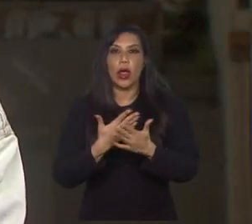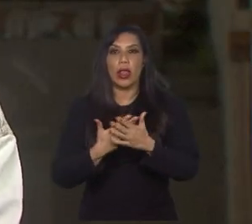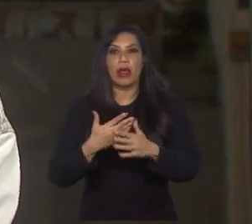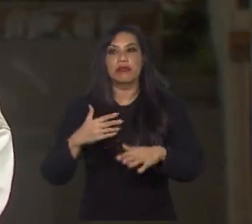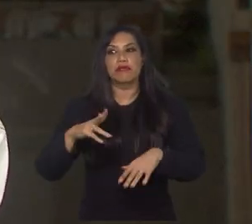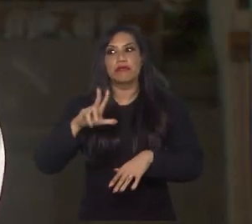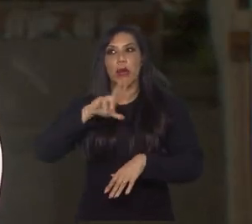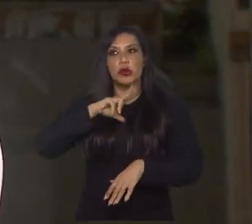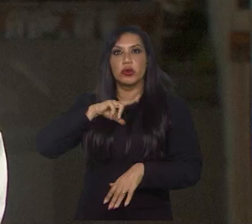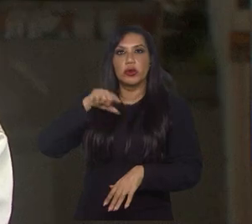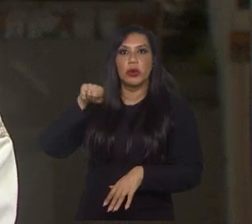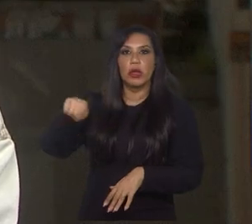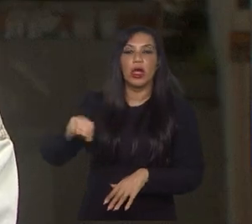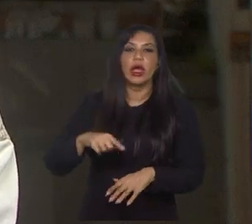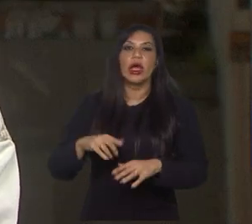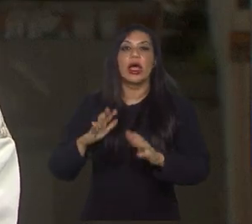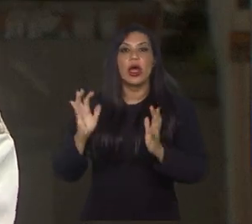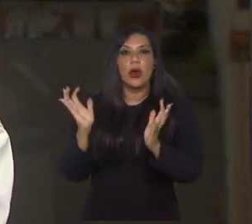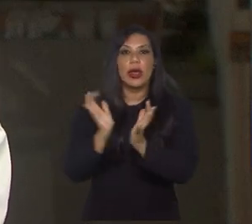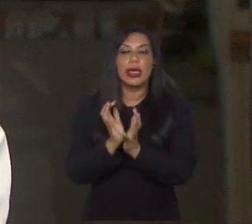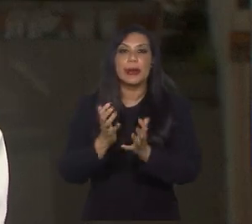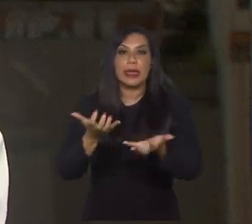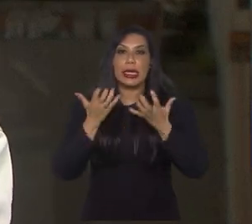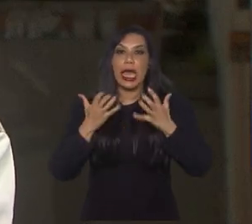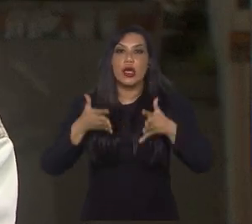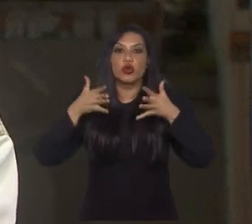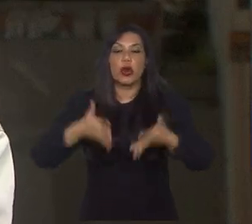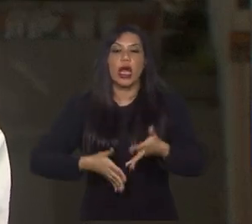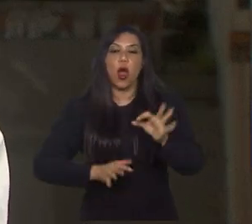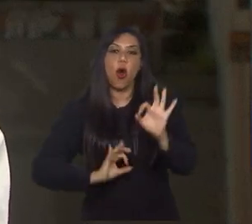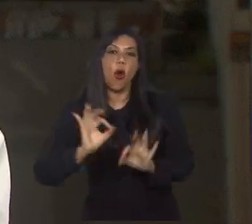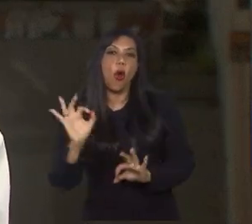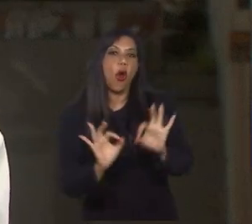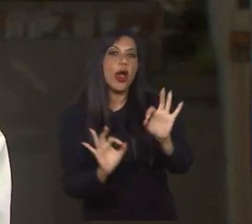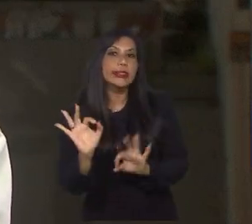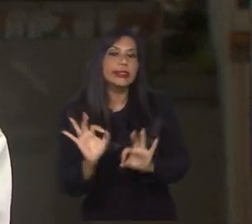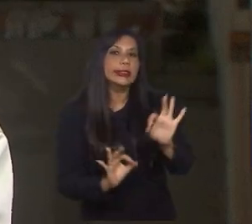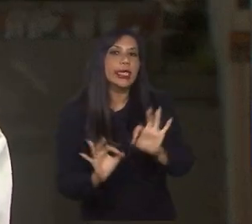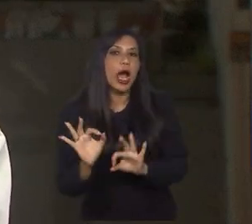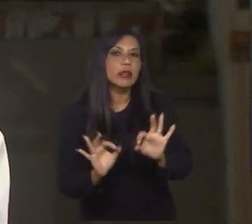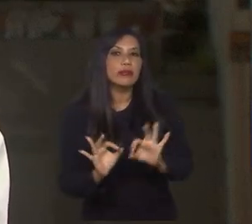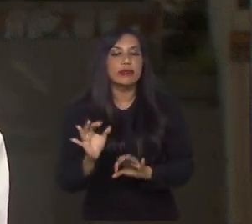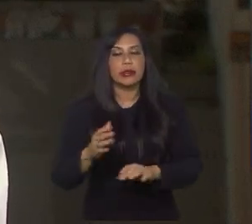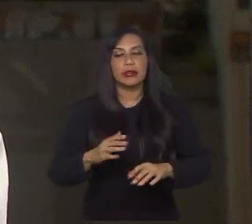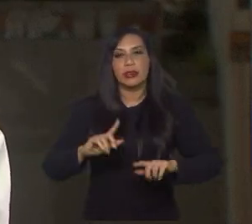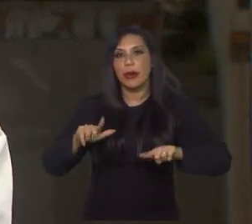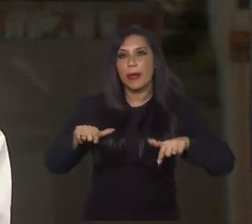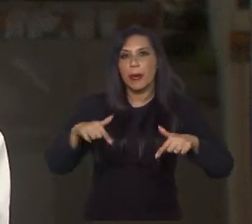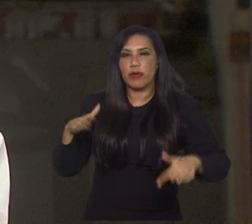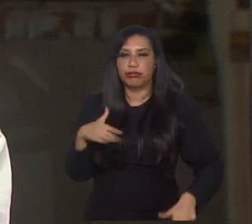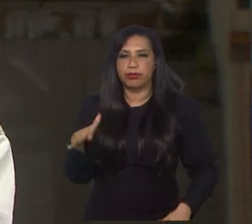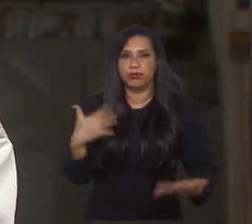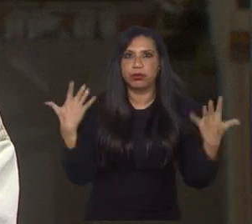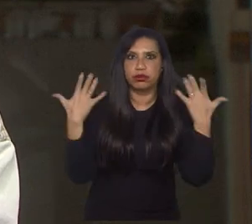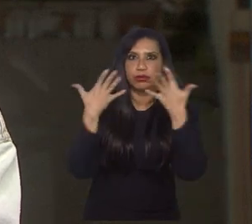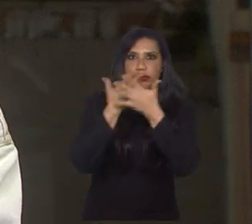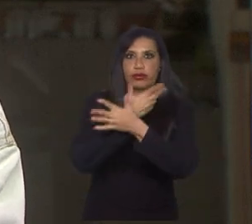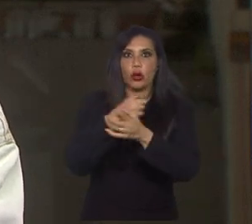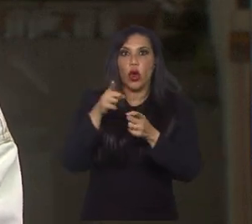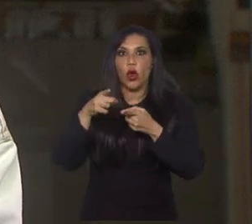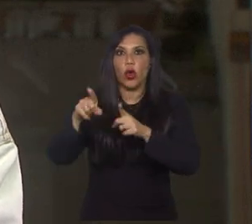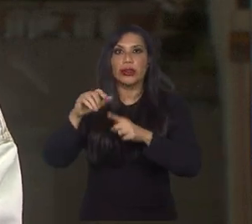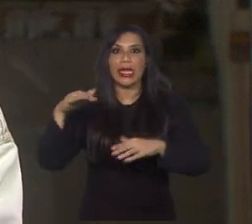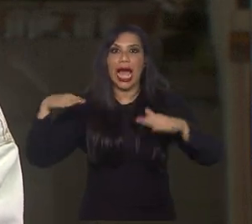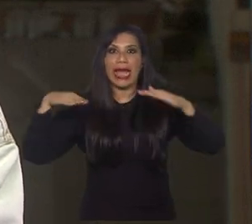particular. É uma equipe que defensivamente tenta jogar muito organizada e solta, né, a velocidade no contra-ataque. Exato,